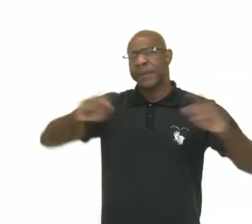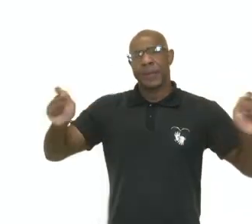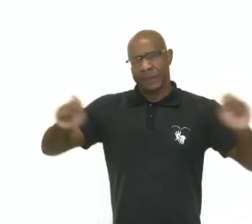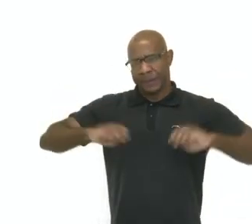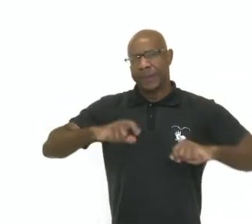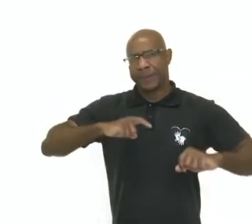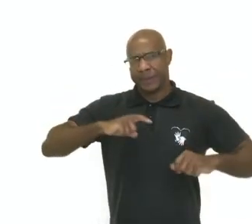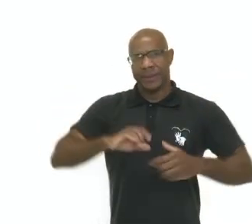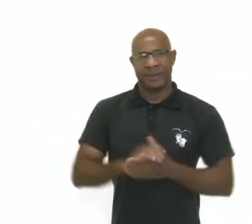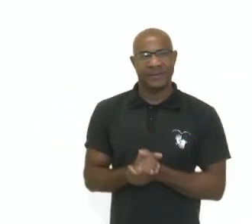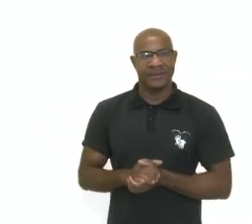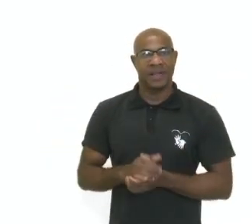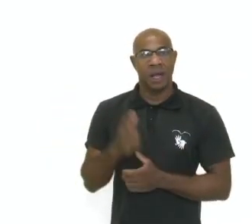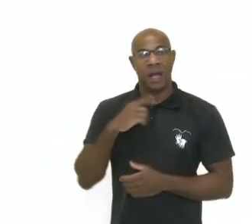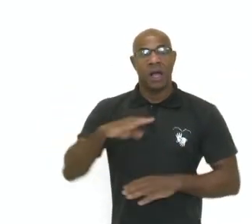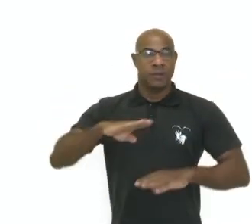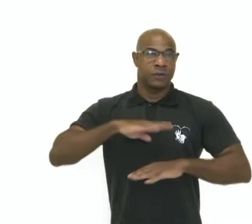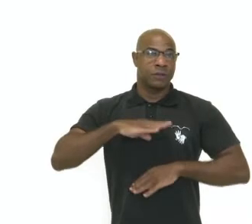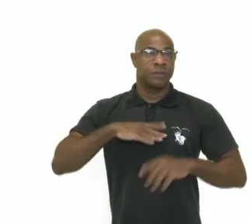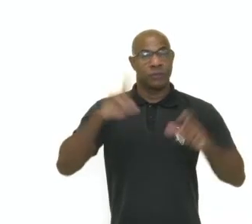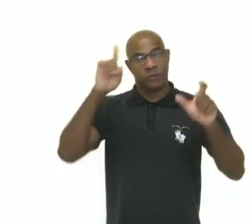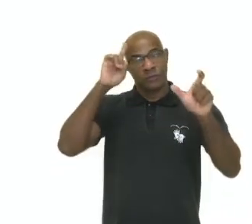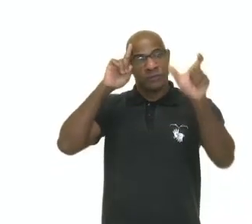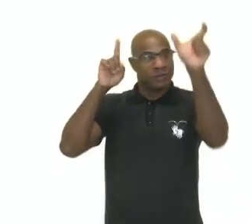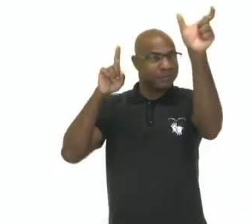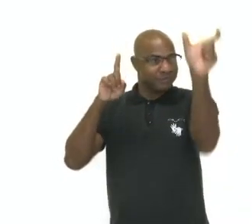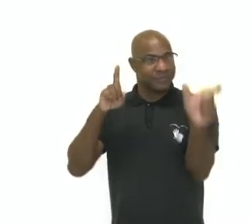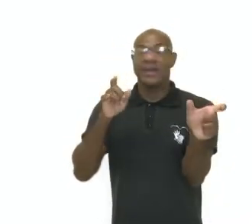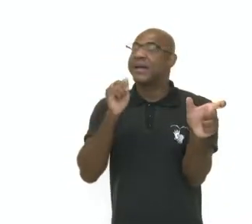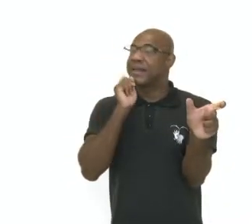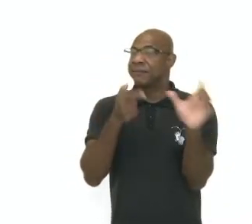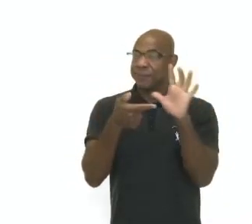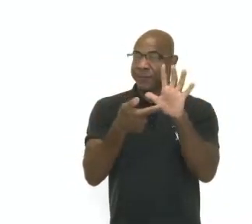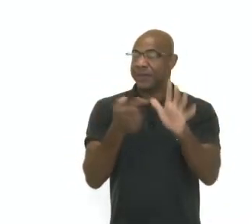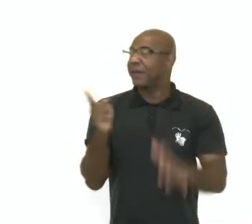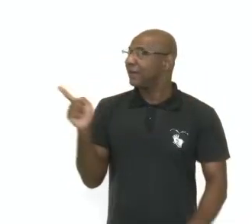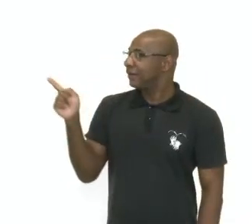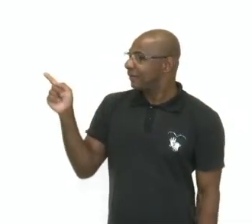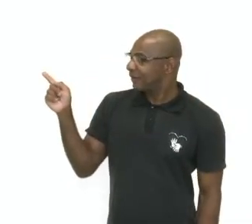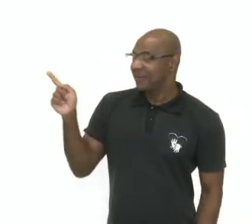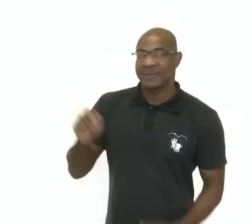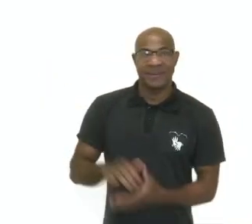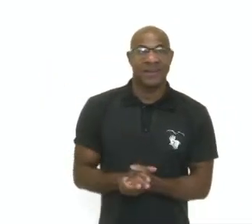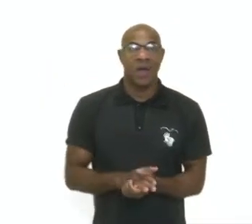tenho situação cotidiana. Por exemplo, consumo em